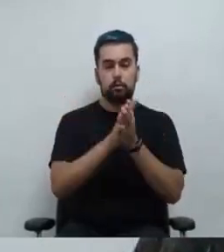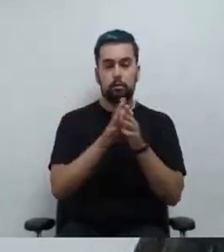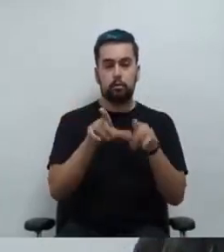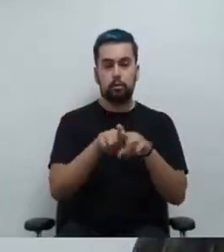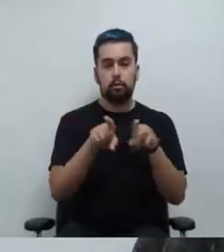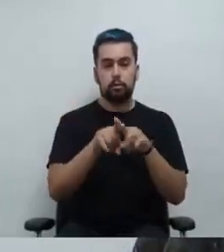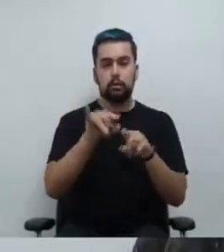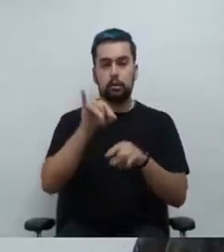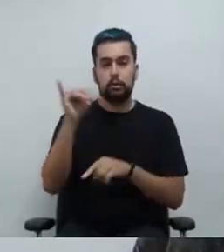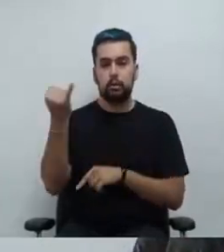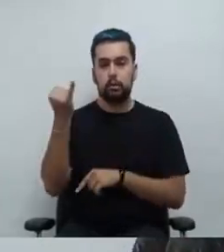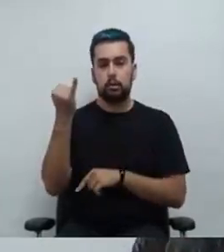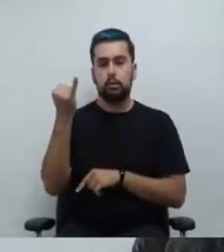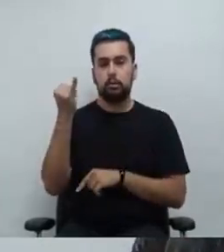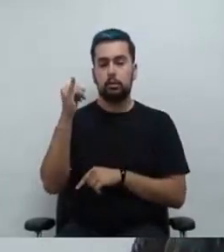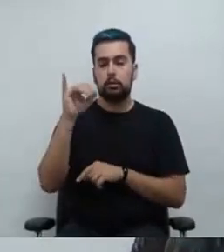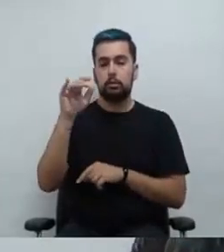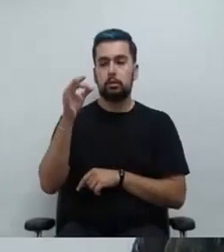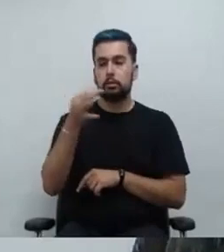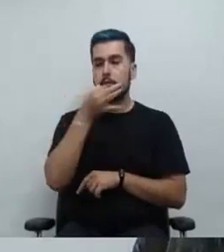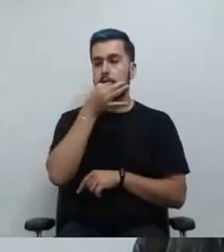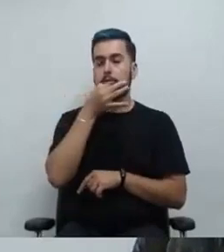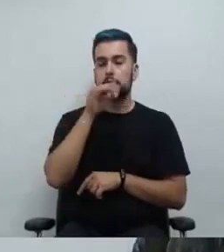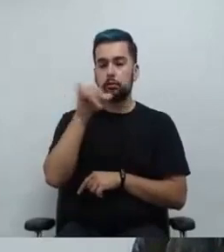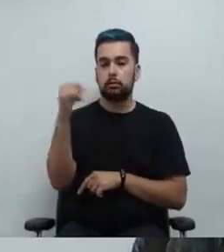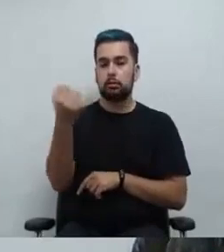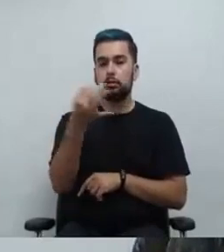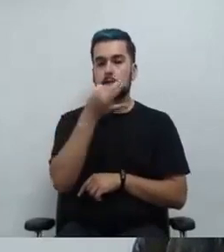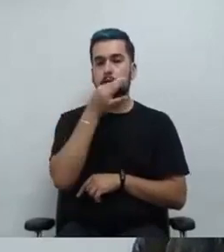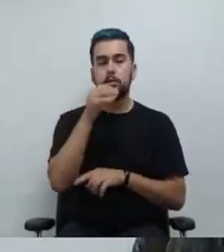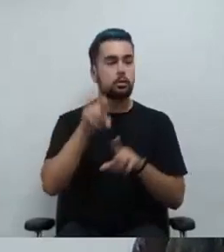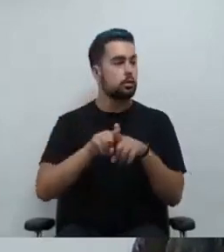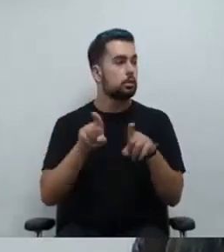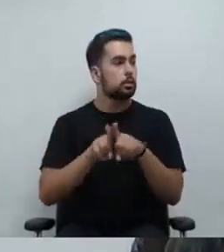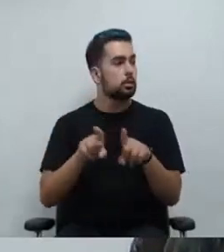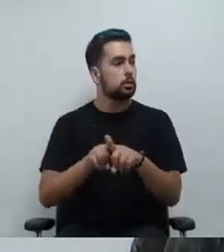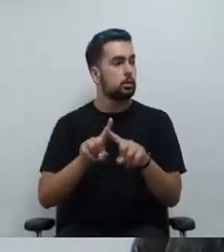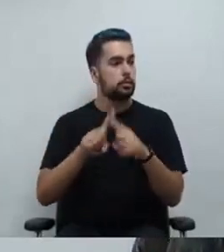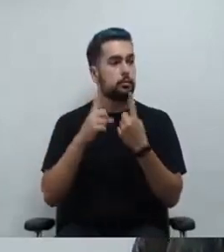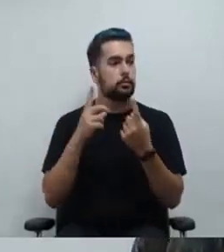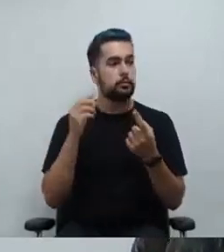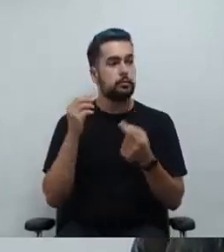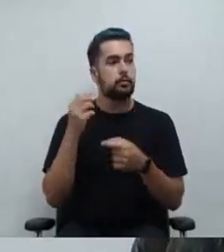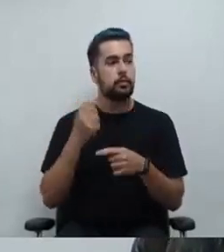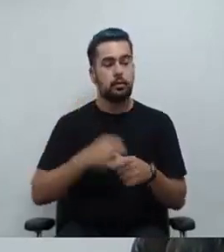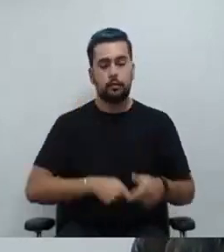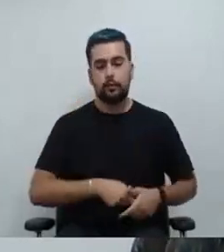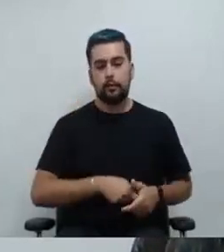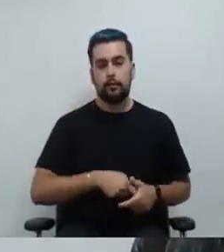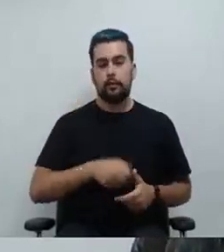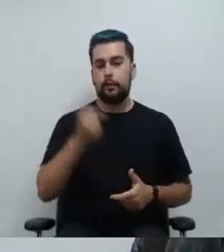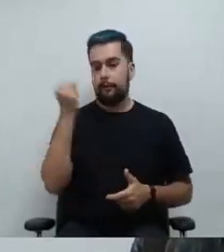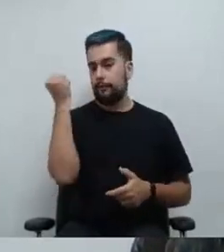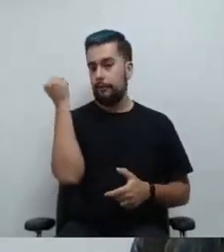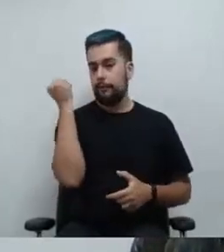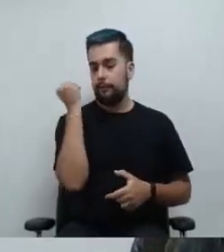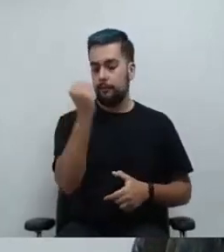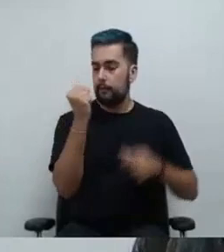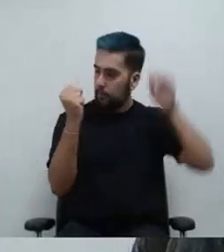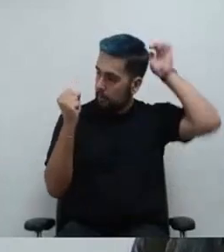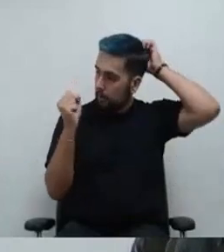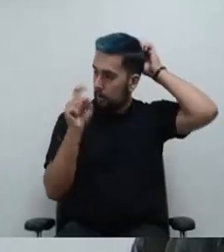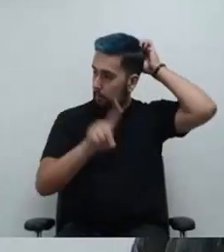de Jundiaí, ao que parece um indivíduo portando uma faca, teria tentado ingressar na unidade, mas foi detido pelo segurança da